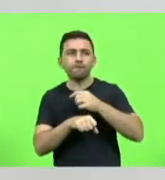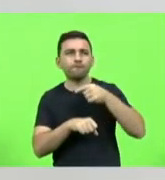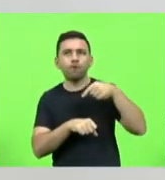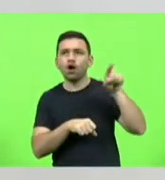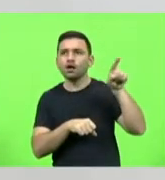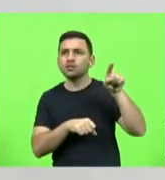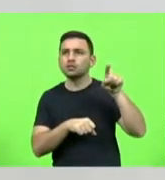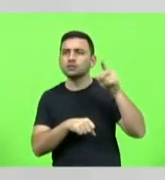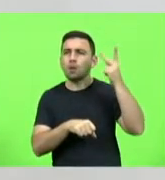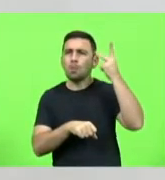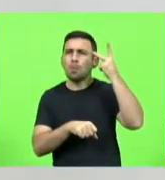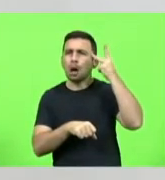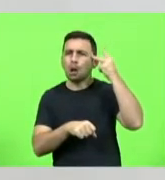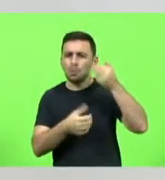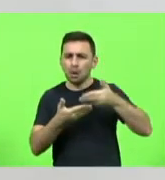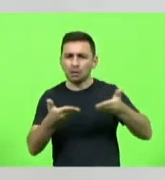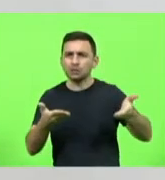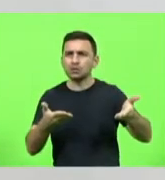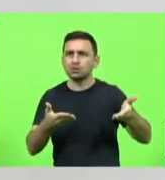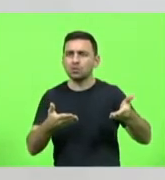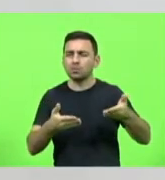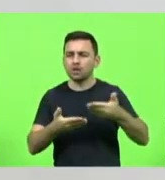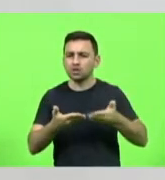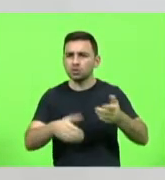tenente. Perdi o prazo.